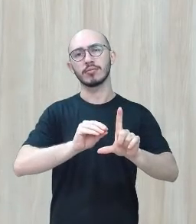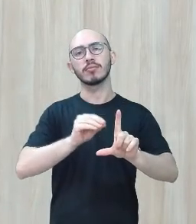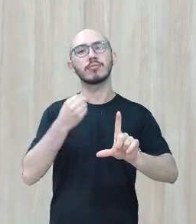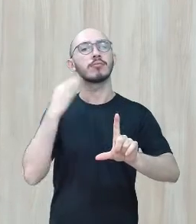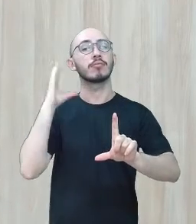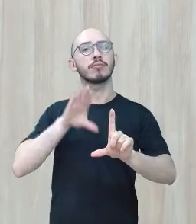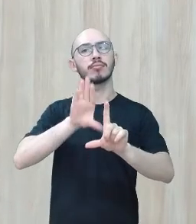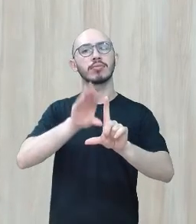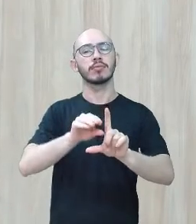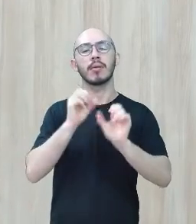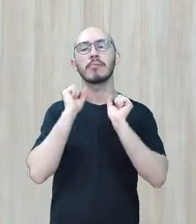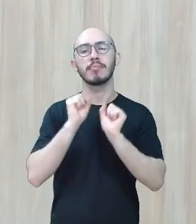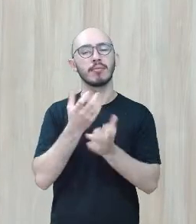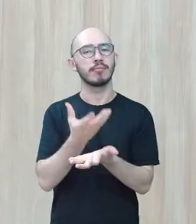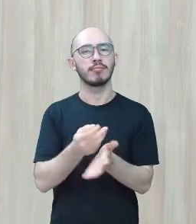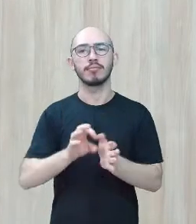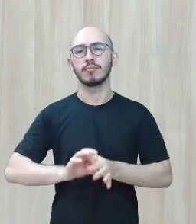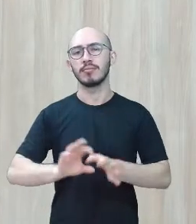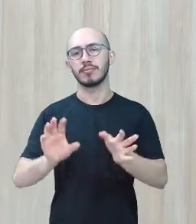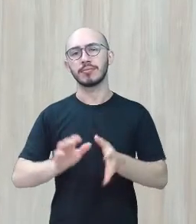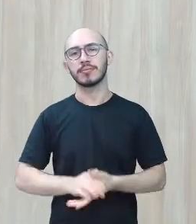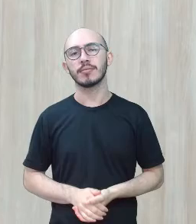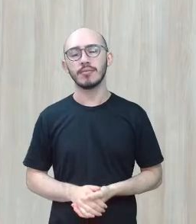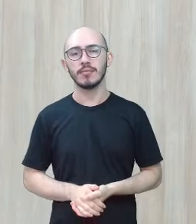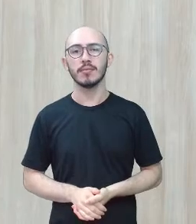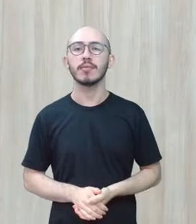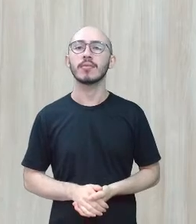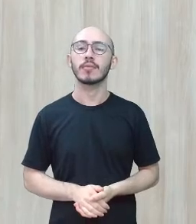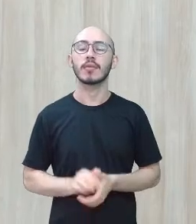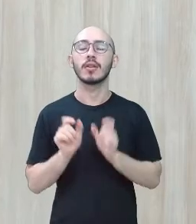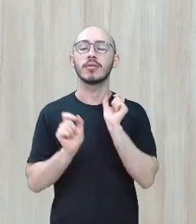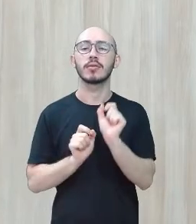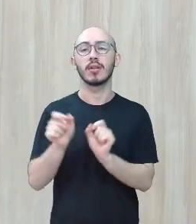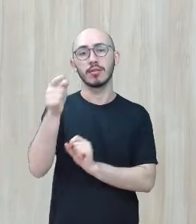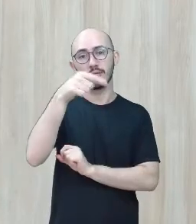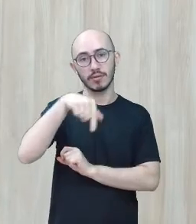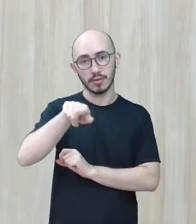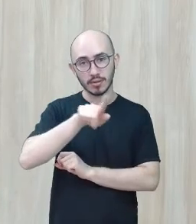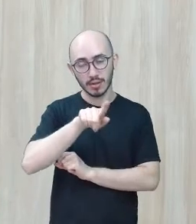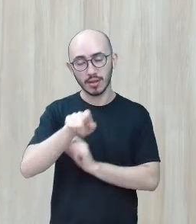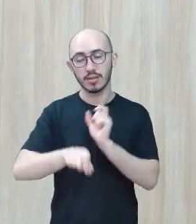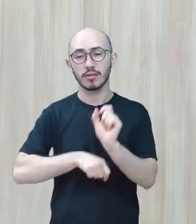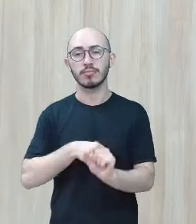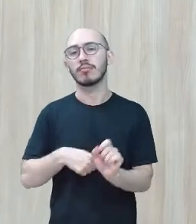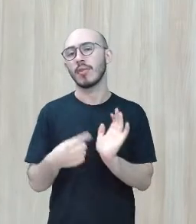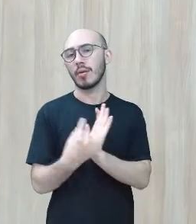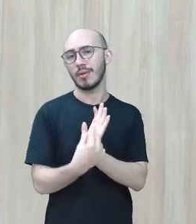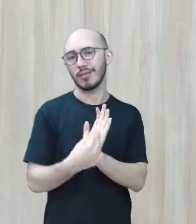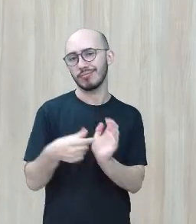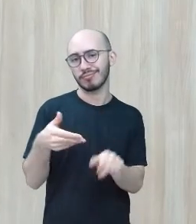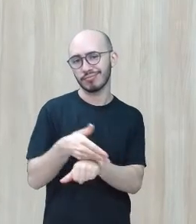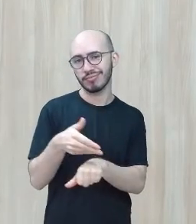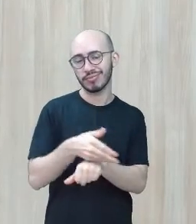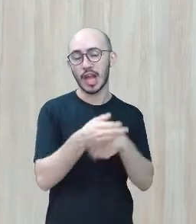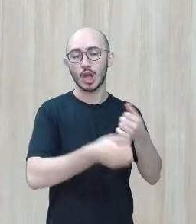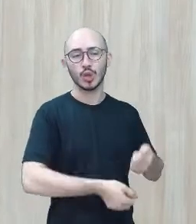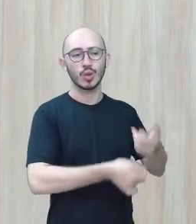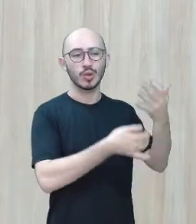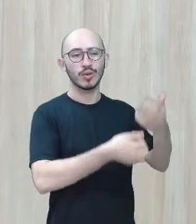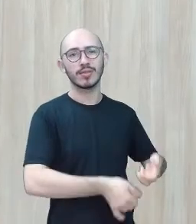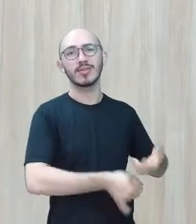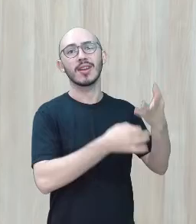certo? Então, vocês se conectem no aplicativo e entrem no chat, que é o